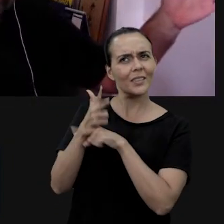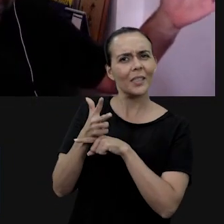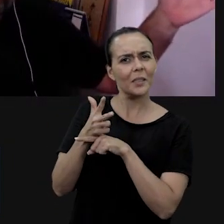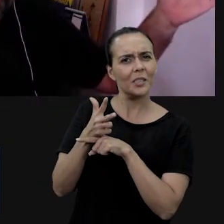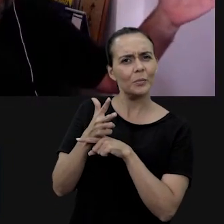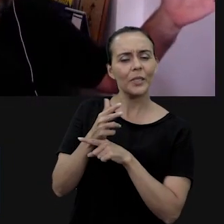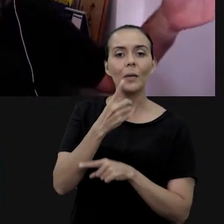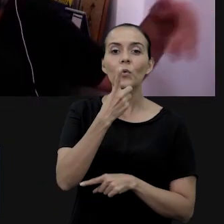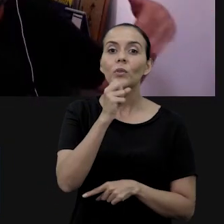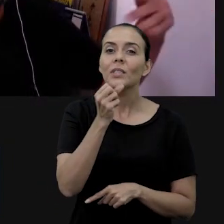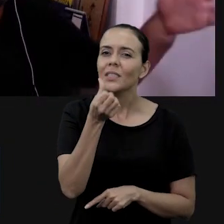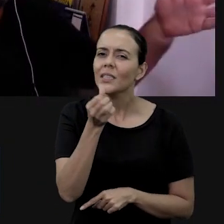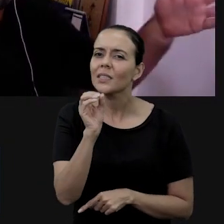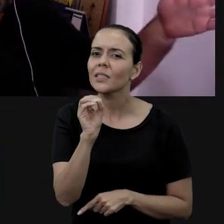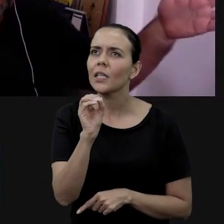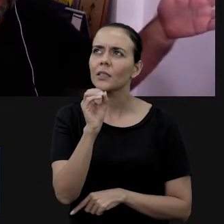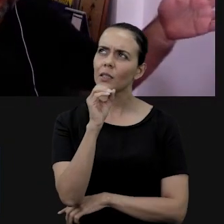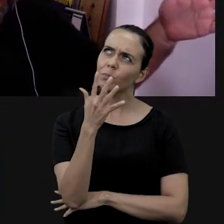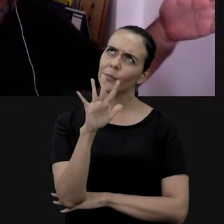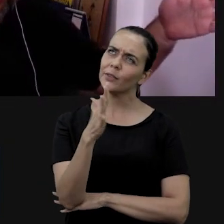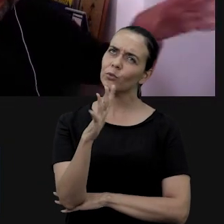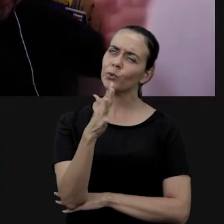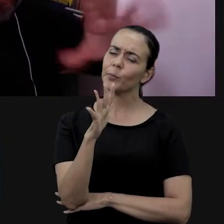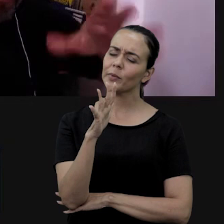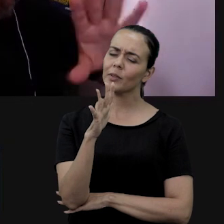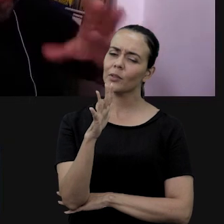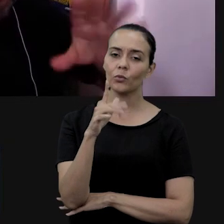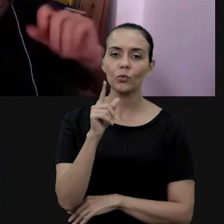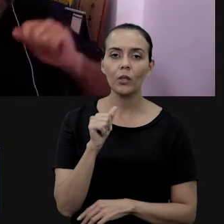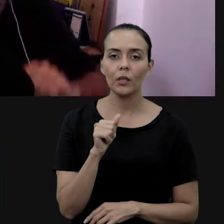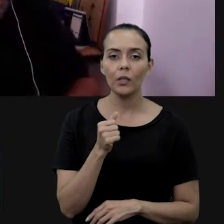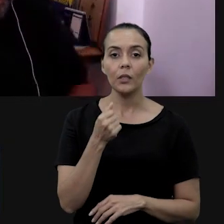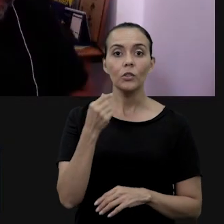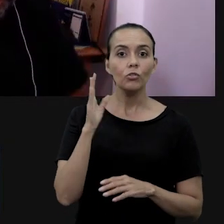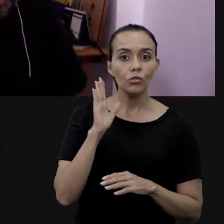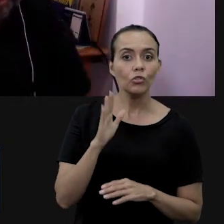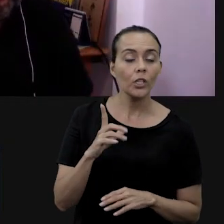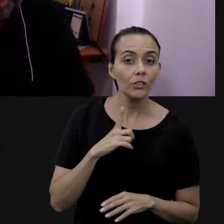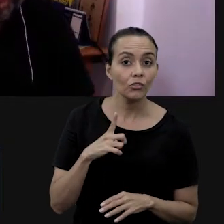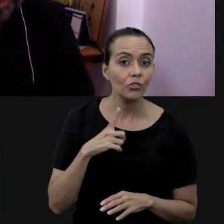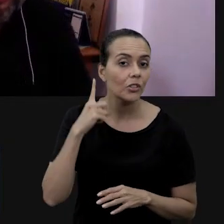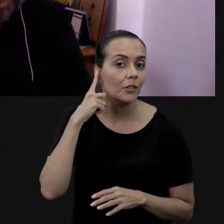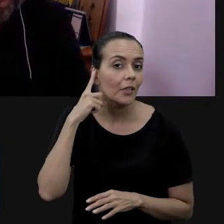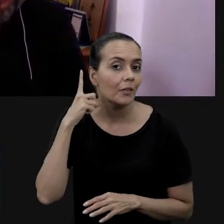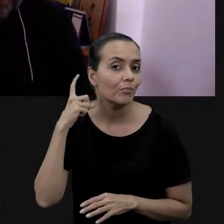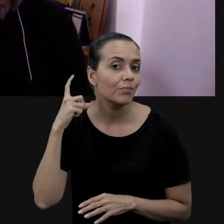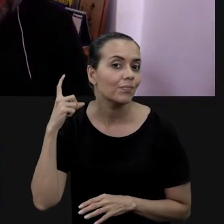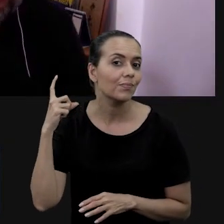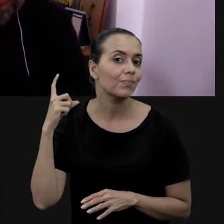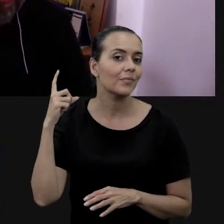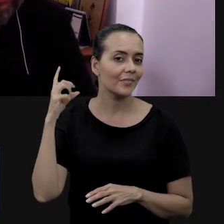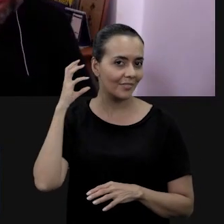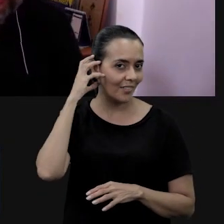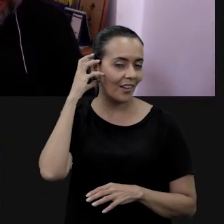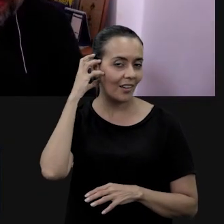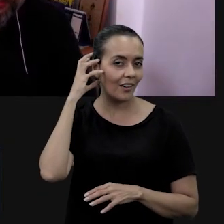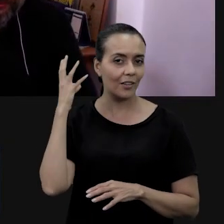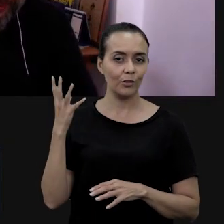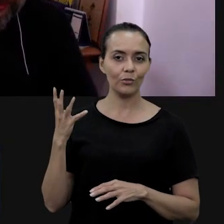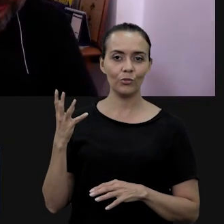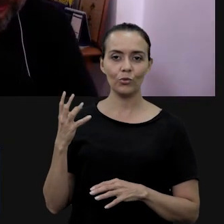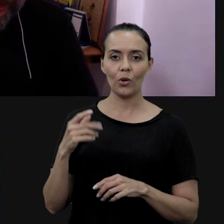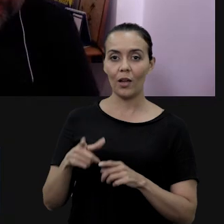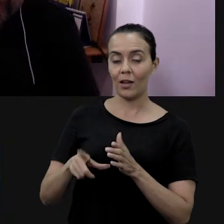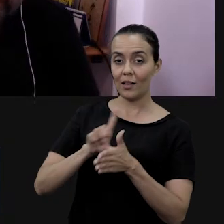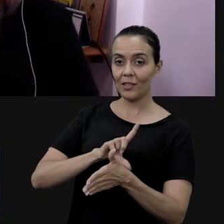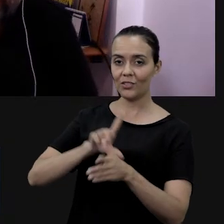antes da câmera, 1860. Foi nessa época também, né? Já existem gravações, registros,